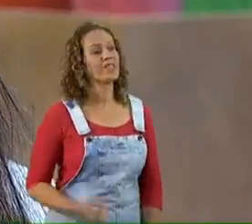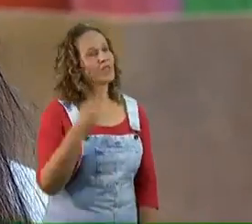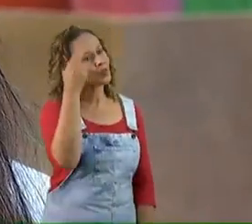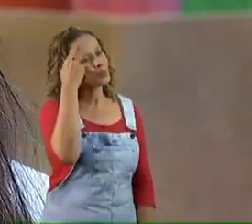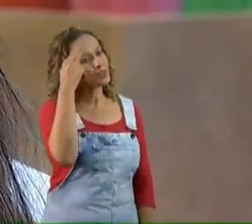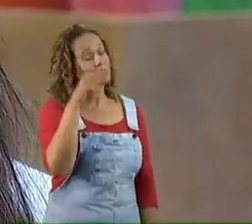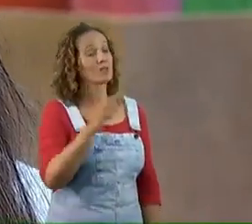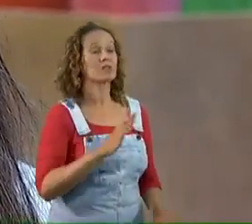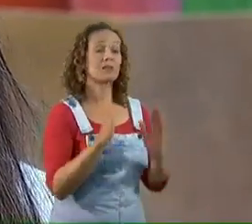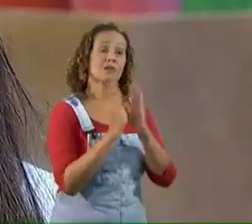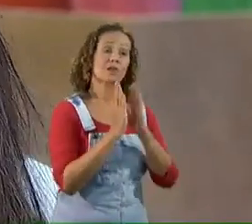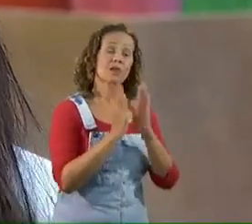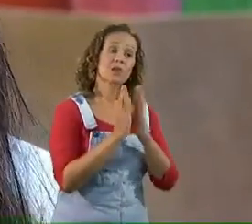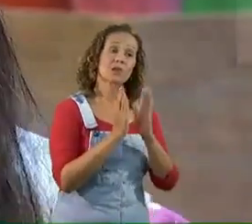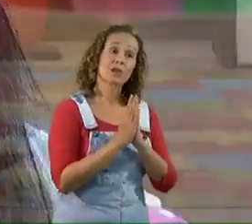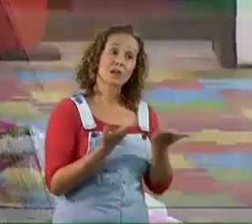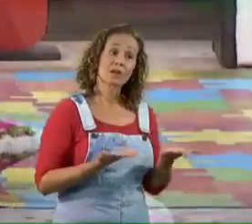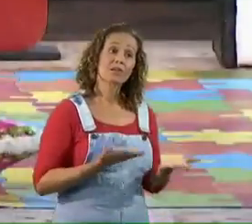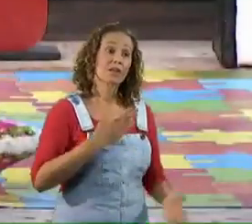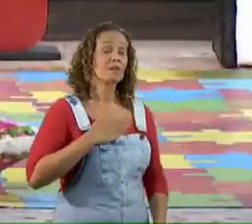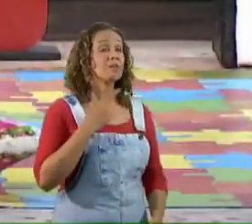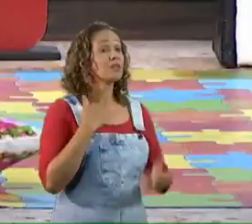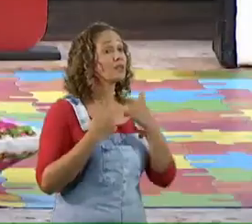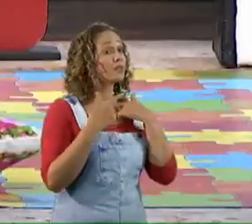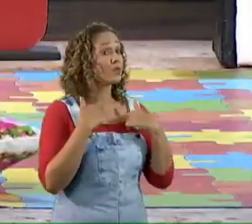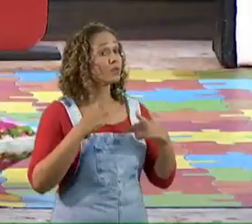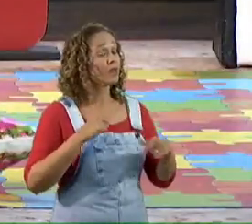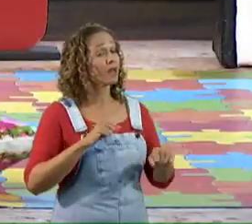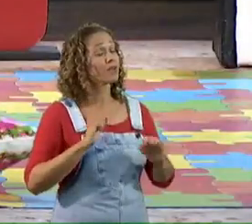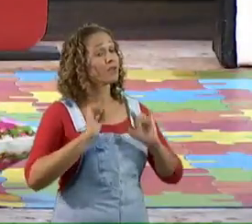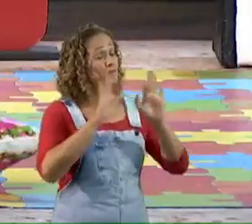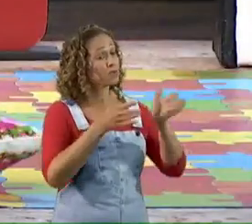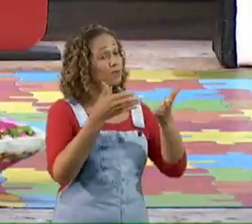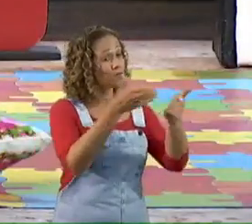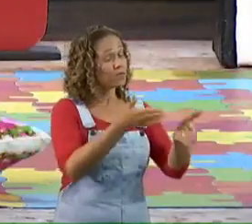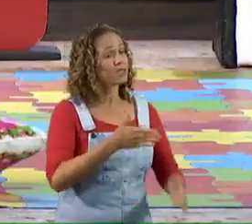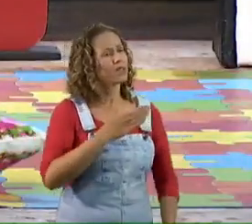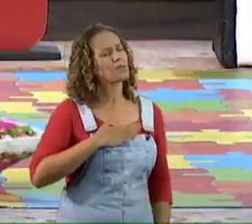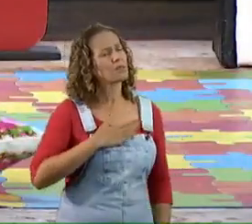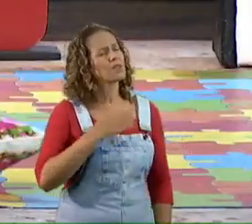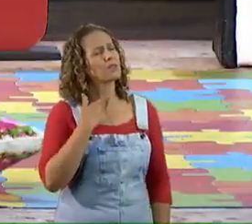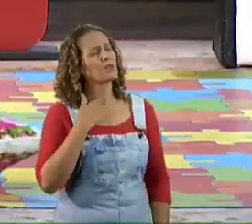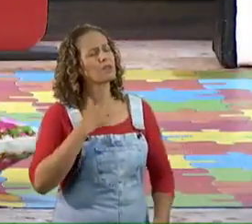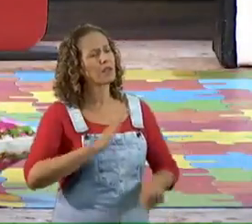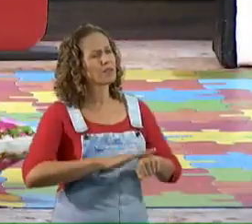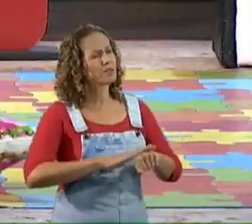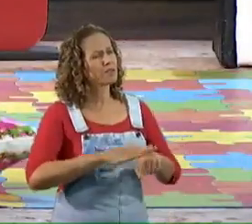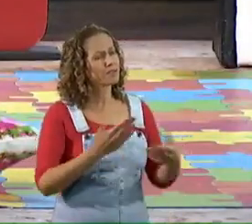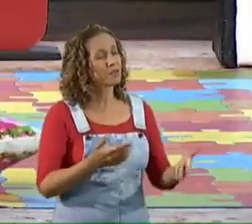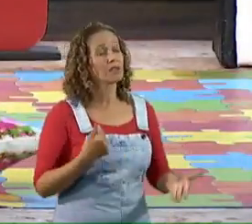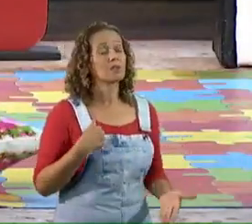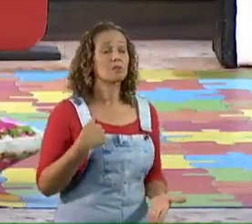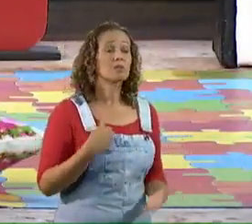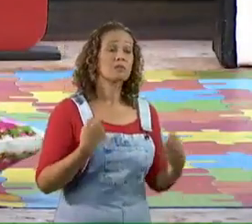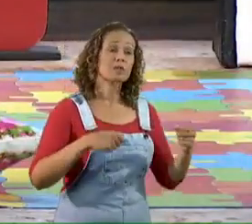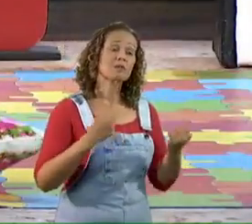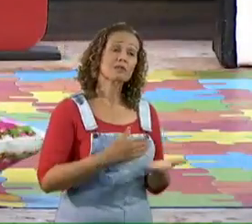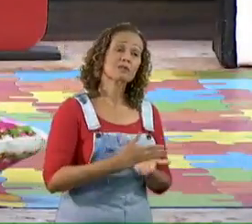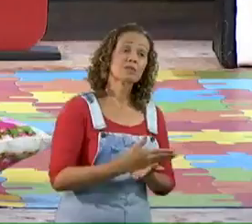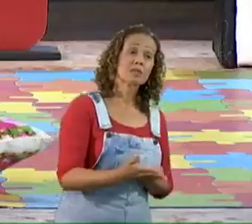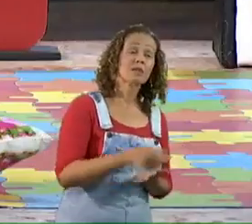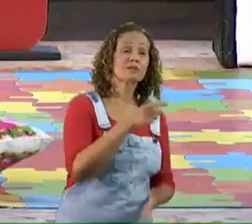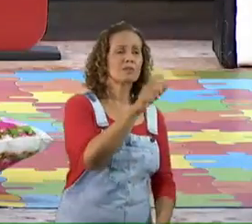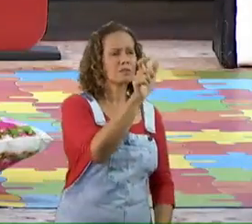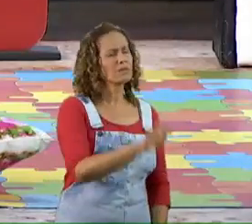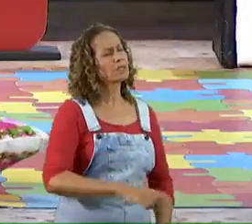estava orando pedindo para que eu fizesse a minha vontade. Para que eu faça a minha vontade, eu preciso começar por quem me pede isso,